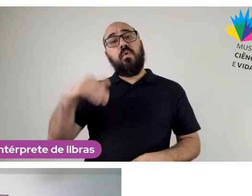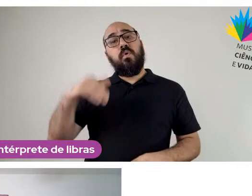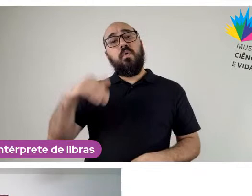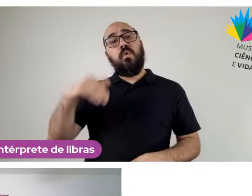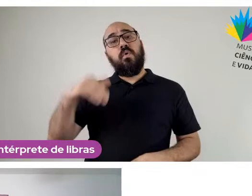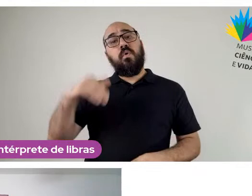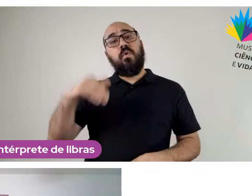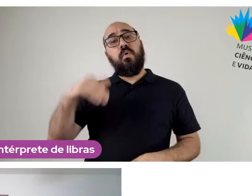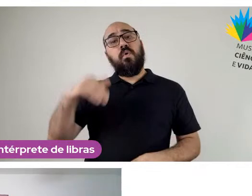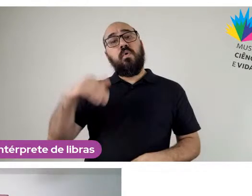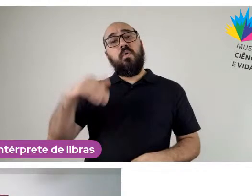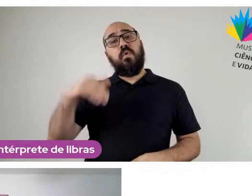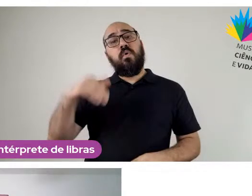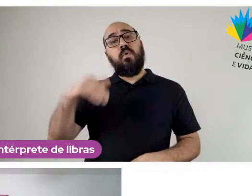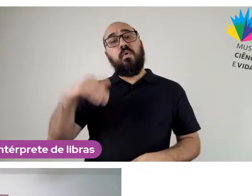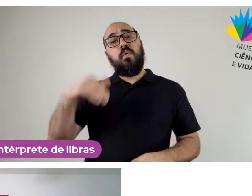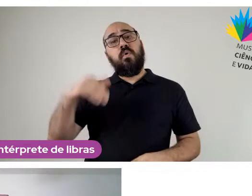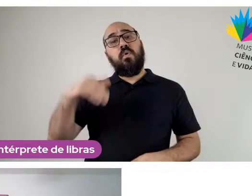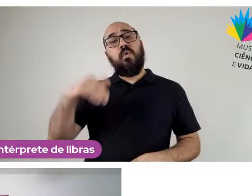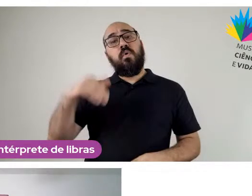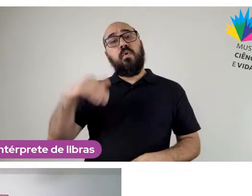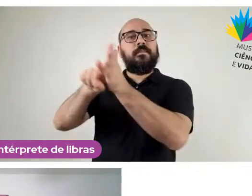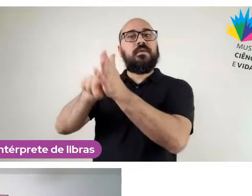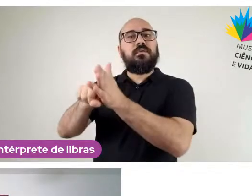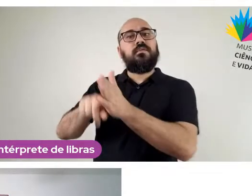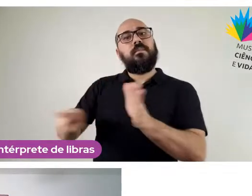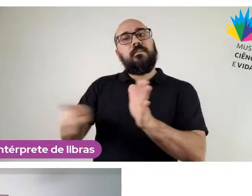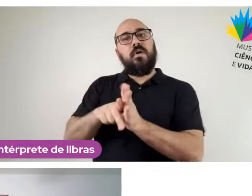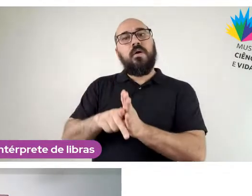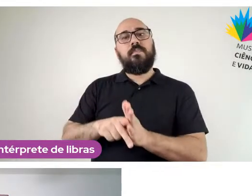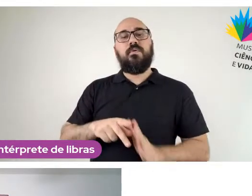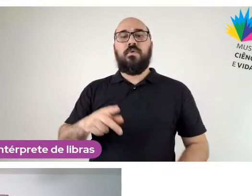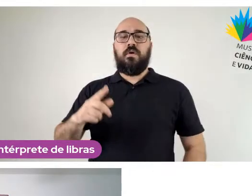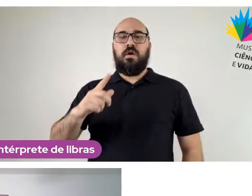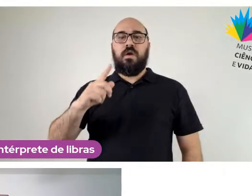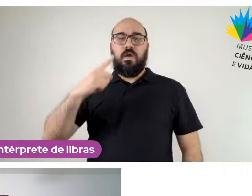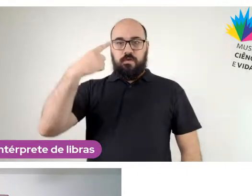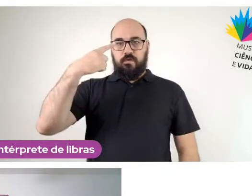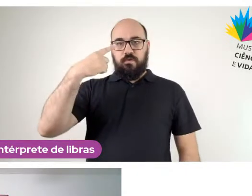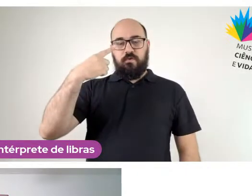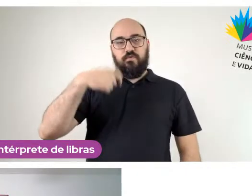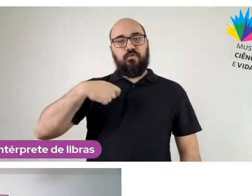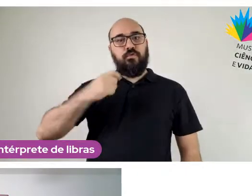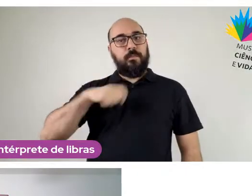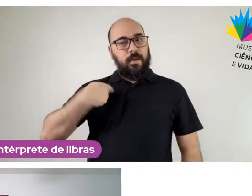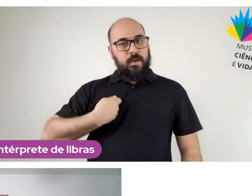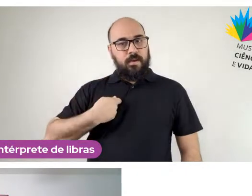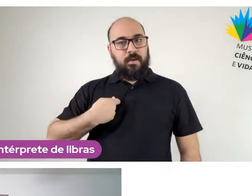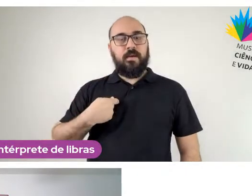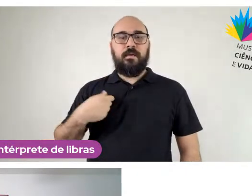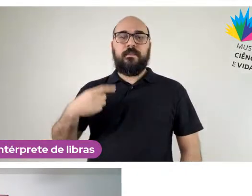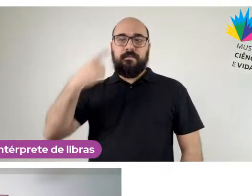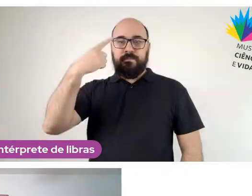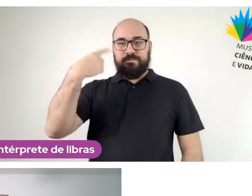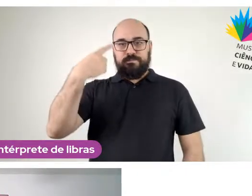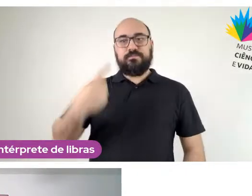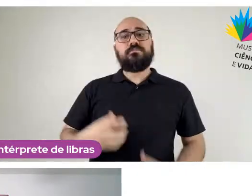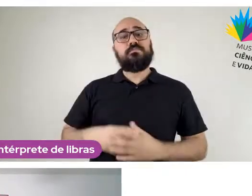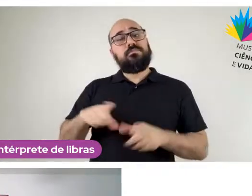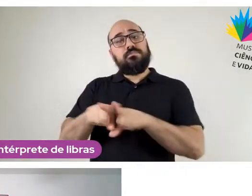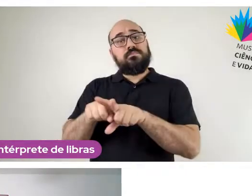palestra hoje de uma pesquisadora da Espanha, então a gente está conseguindo ter um alcance bastante grande com os trabalhos que estão sendo